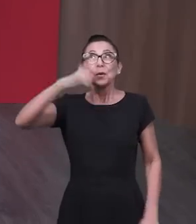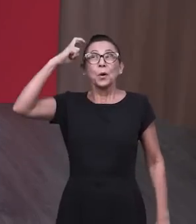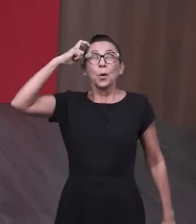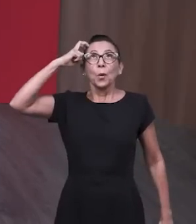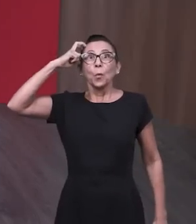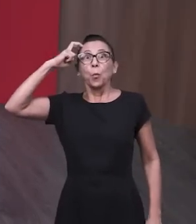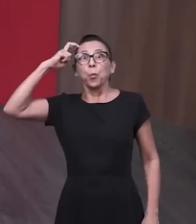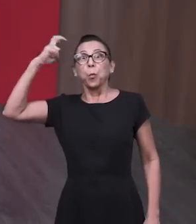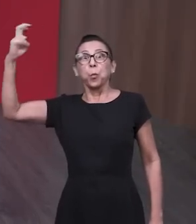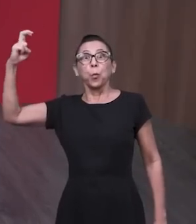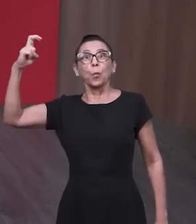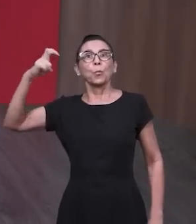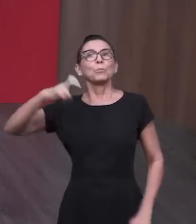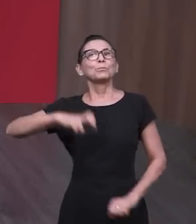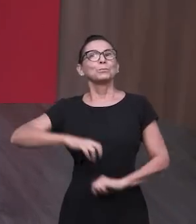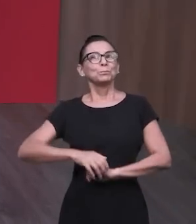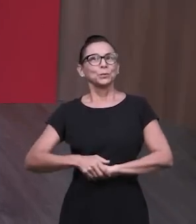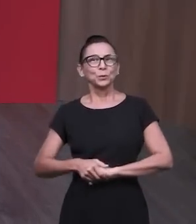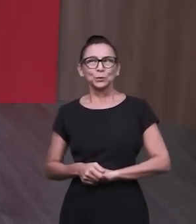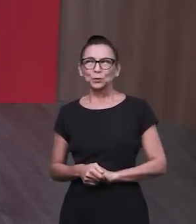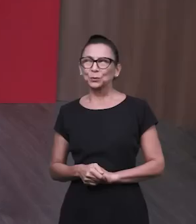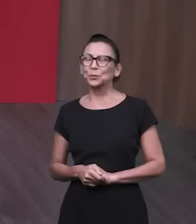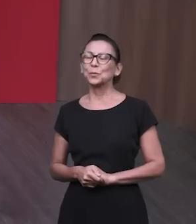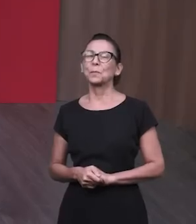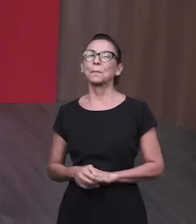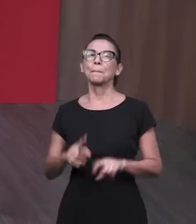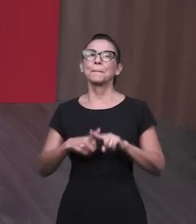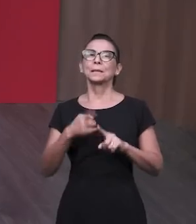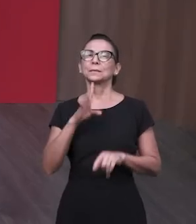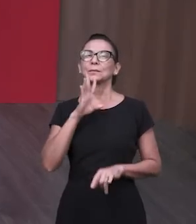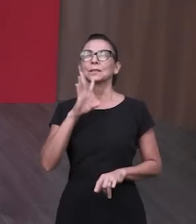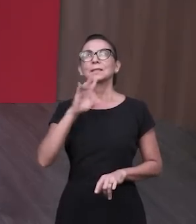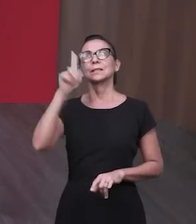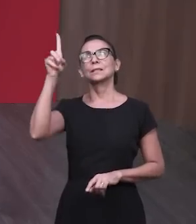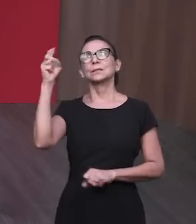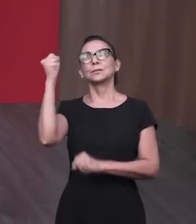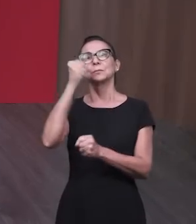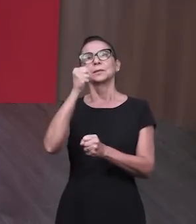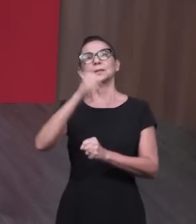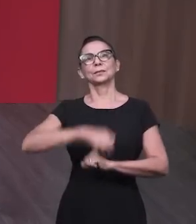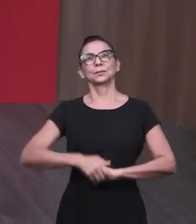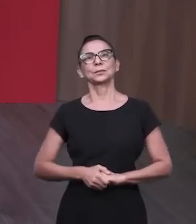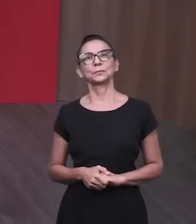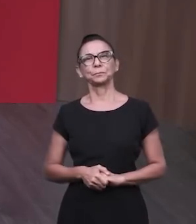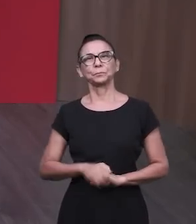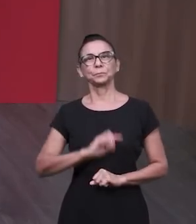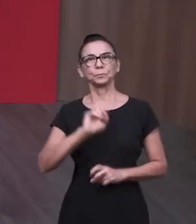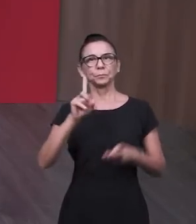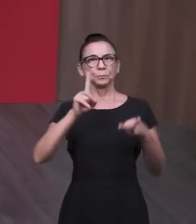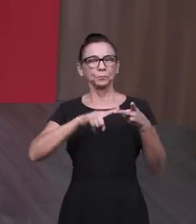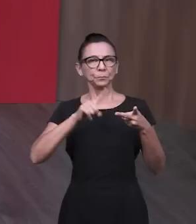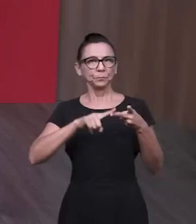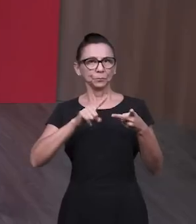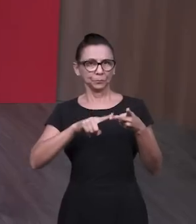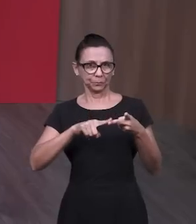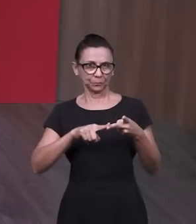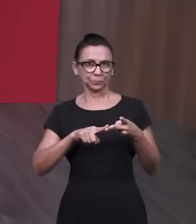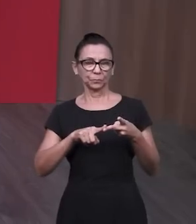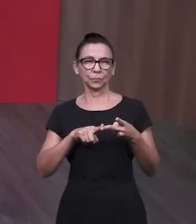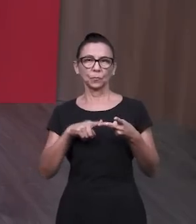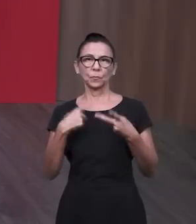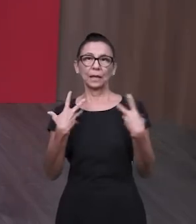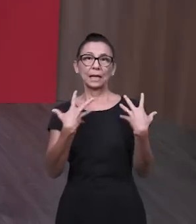maior ciência, que é a ciência do Altíssimo, Amém. do Todo-Poderoso. Em seguida, nós vamos encontrar